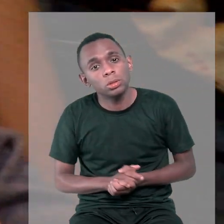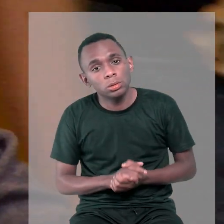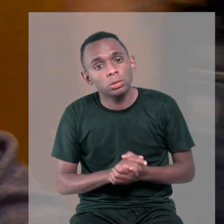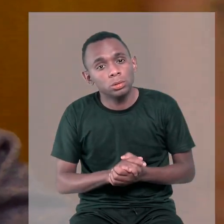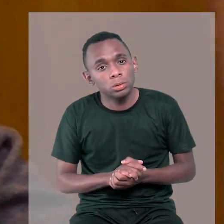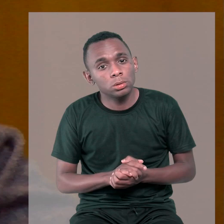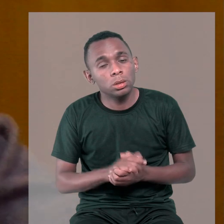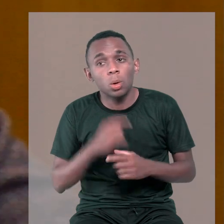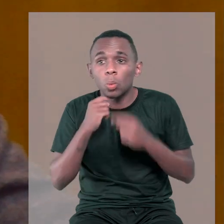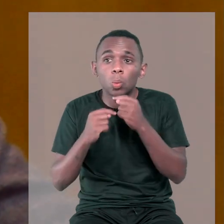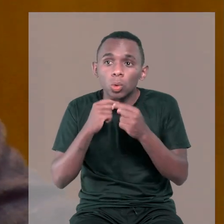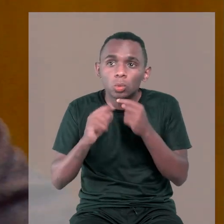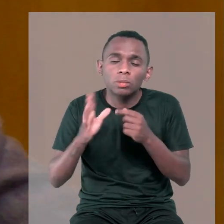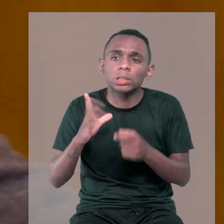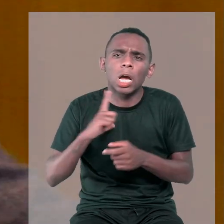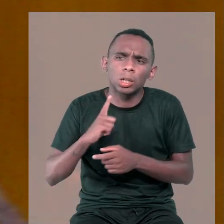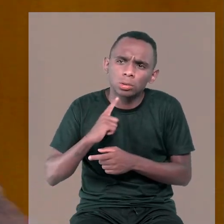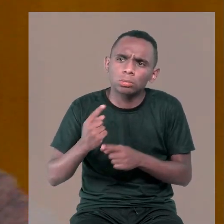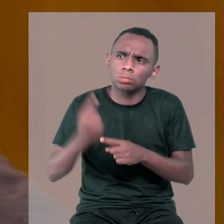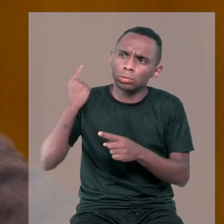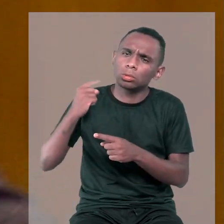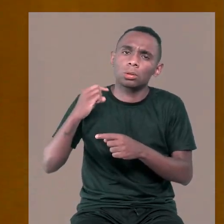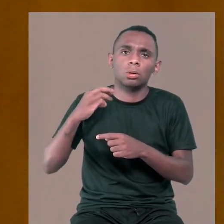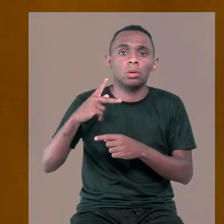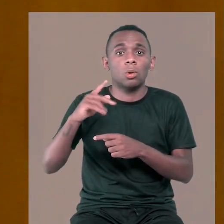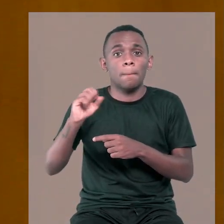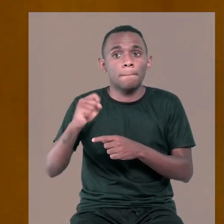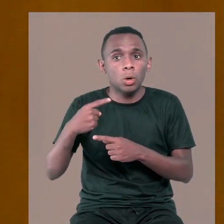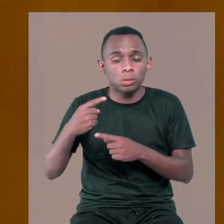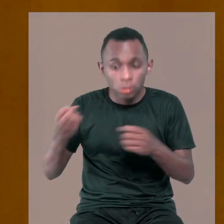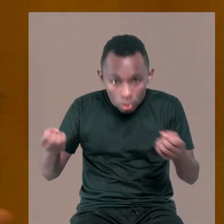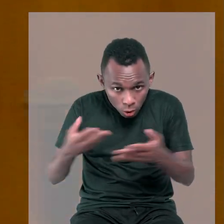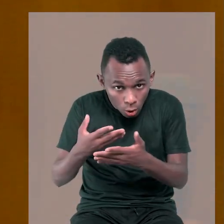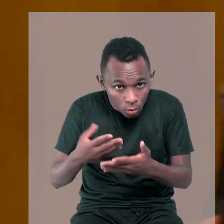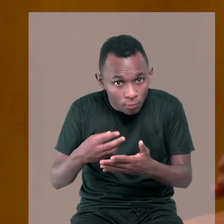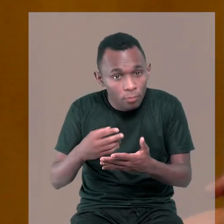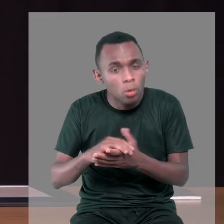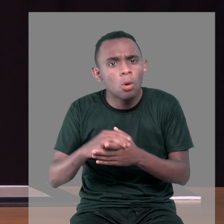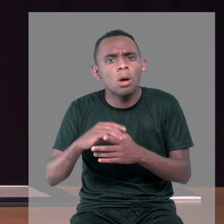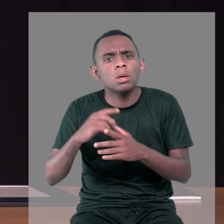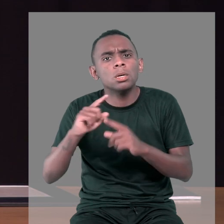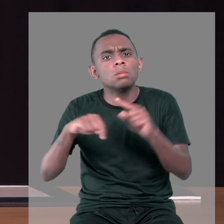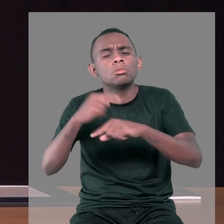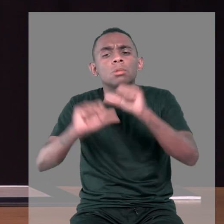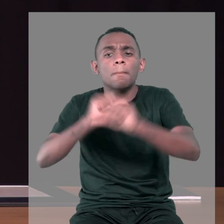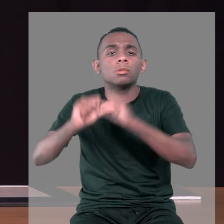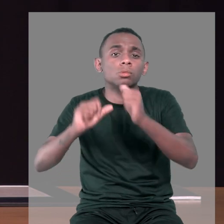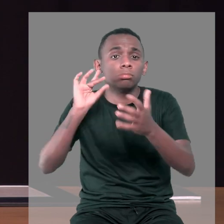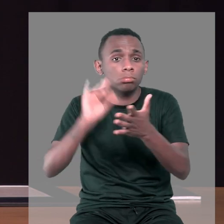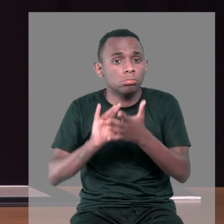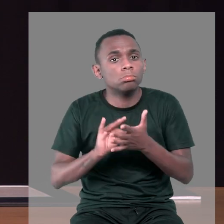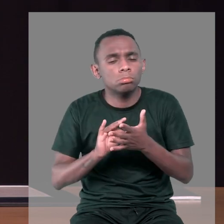atualidade, assim, podendo contribuir a gente a pensar também no dia a dia. Obrigado. Obrigado a você pelas questões. Eu acho